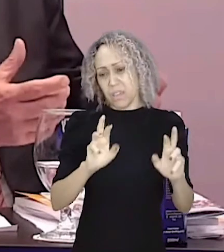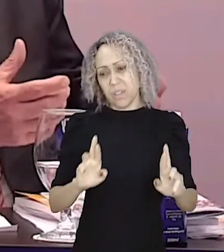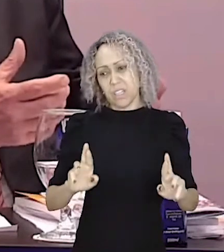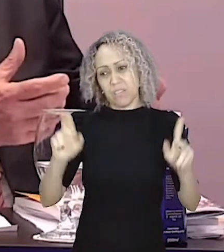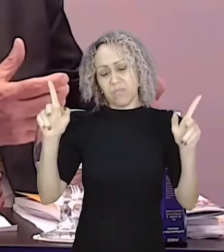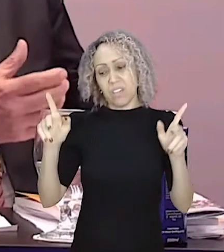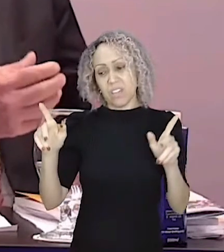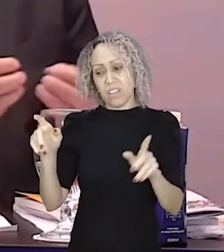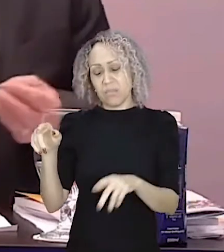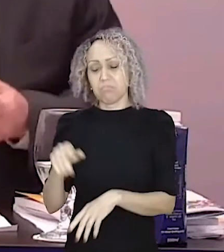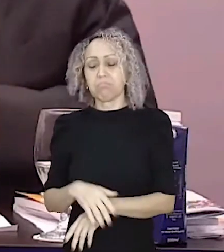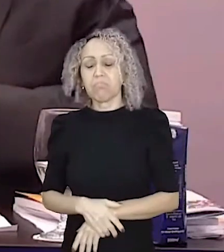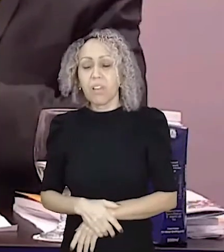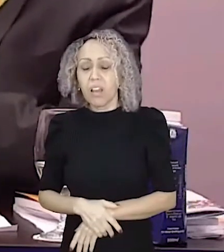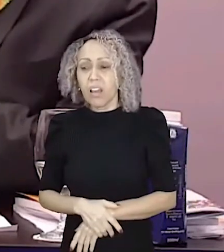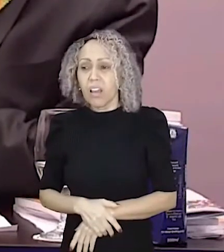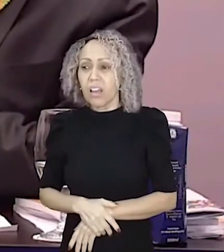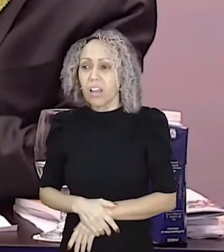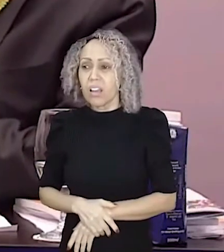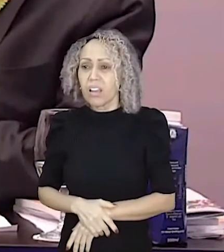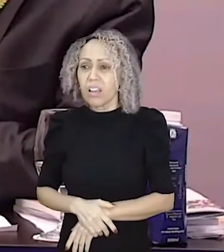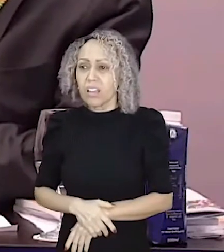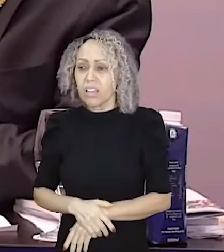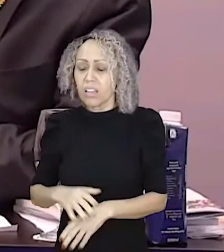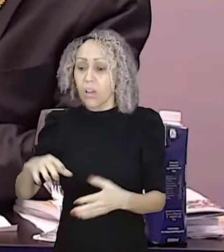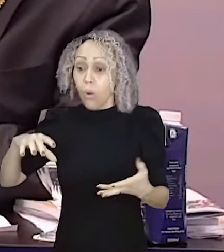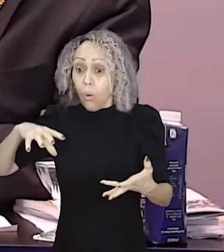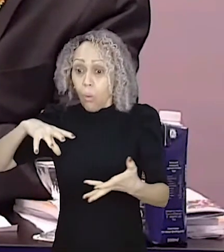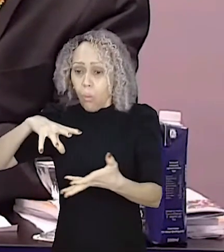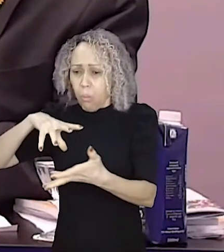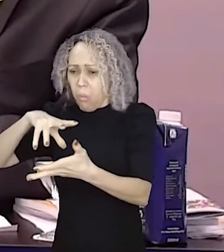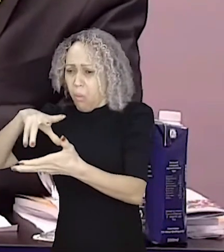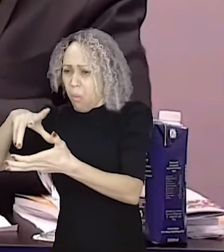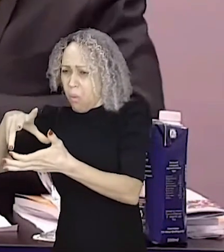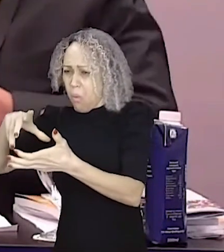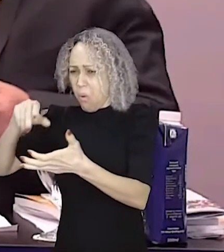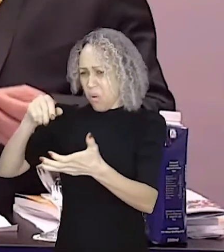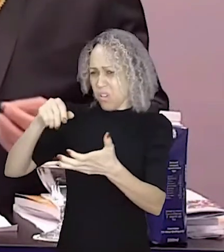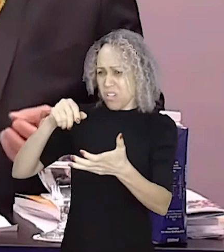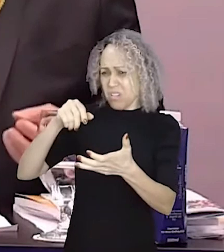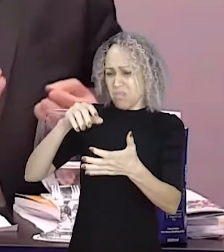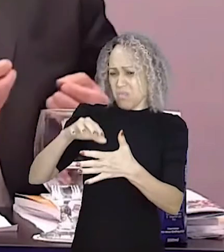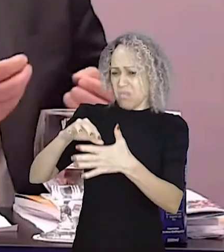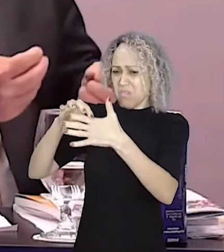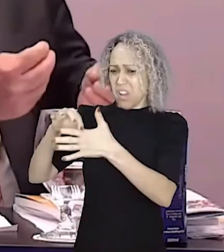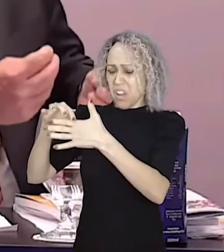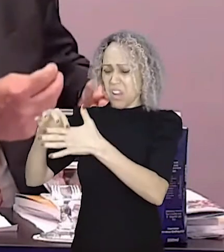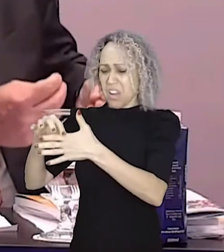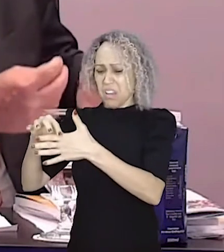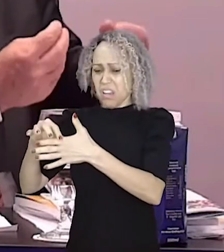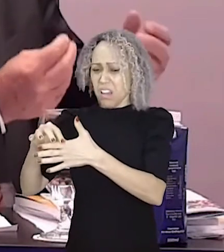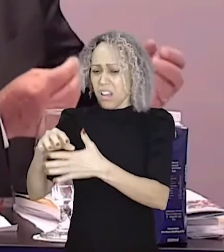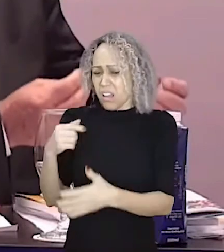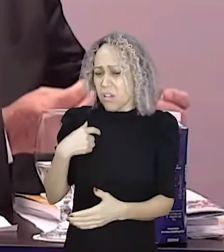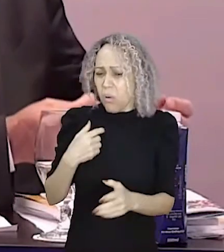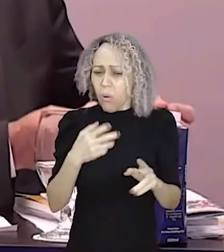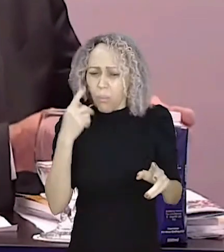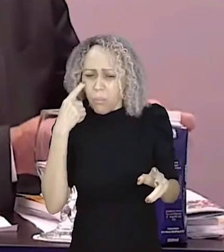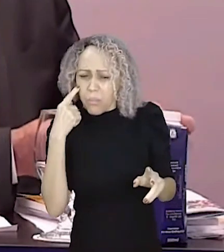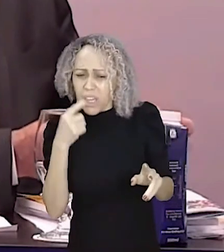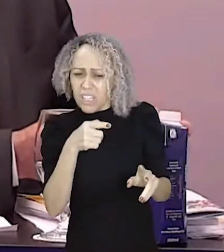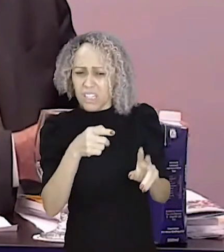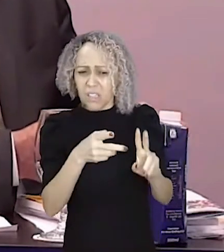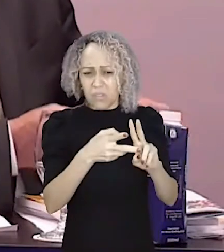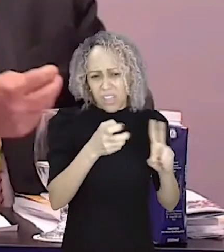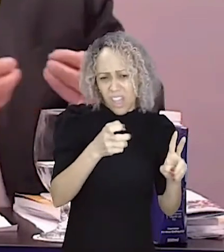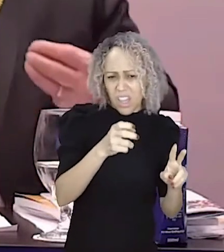humanos. São tratados como se fossem números. Não são levando em conta quando você faz o orçamento de um